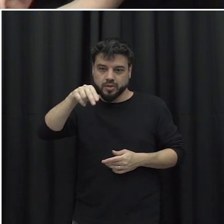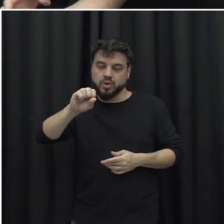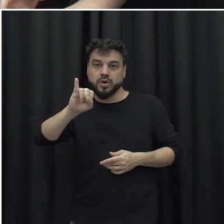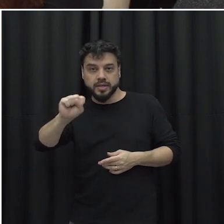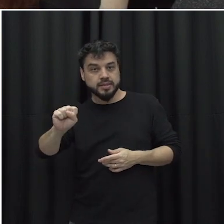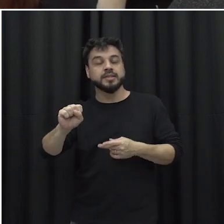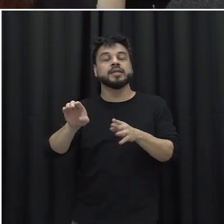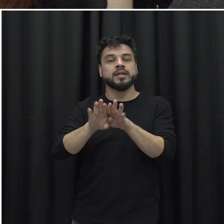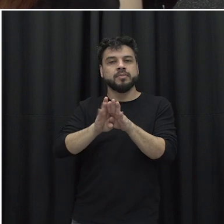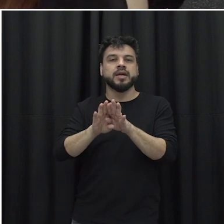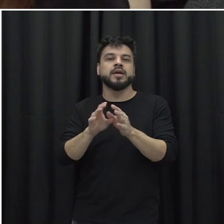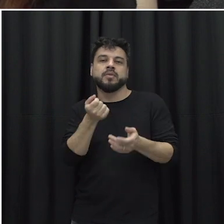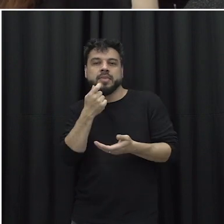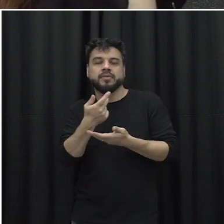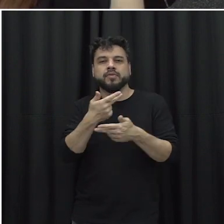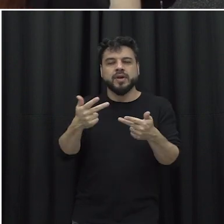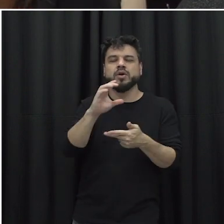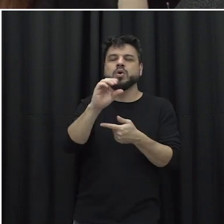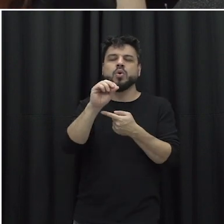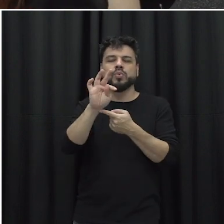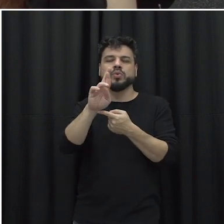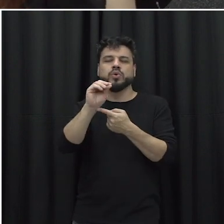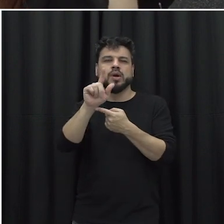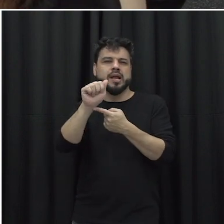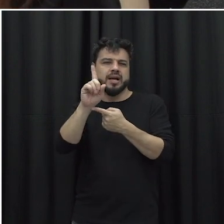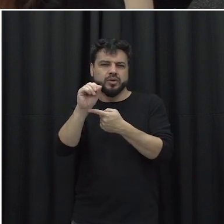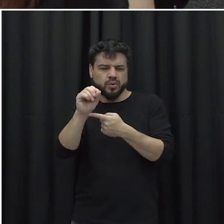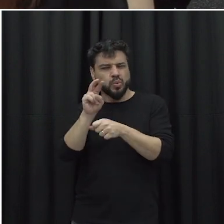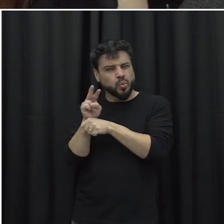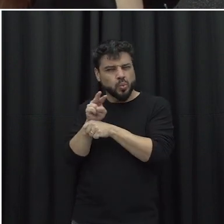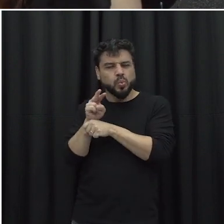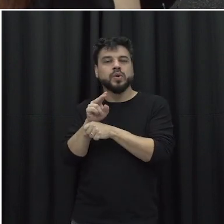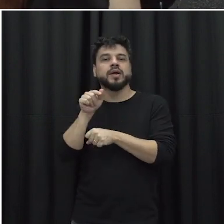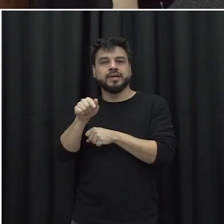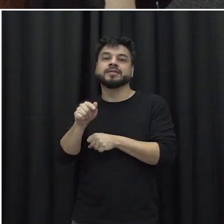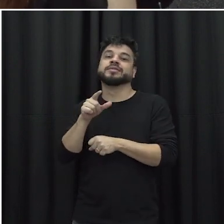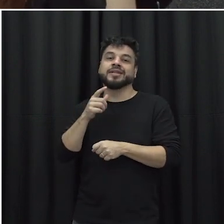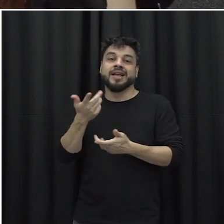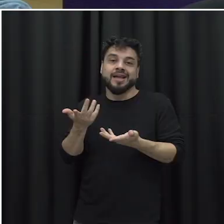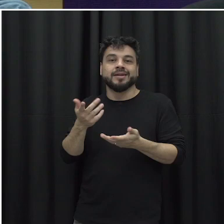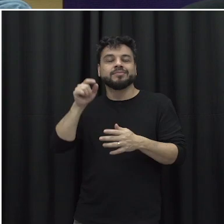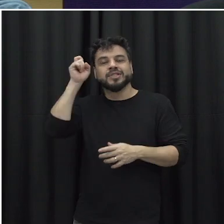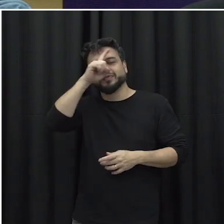né? A 344. E isso complica muito na área da pesquisa.